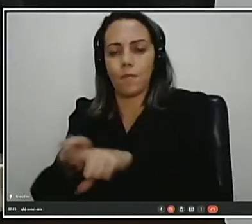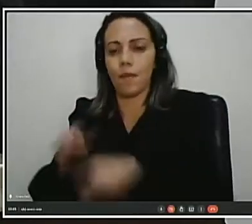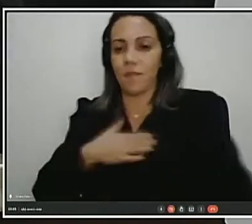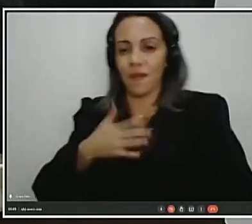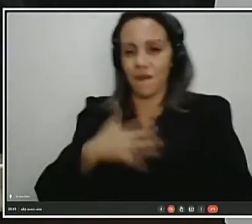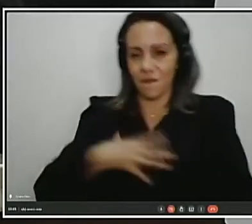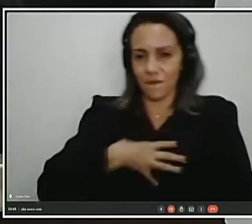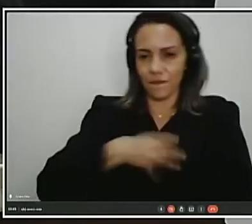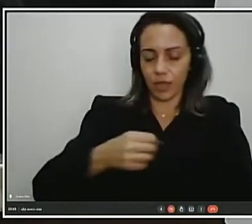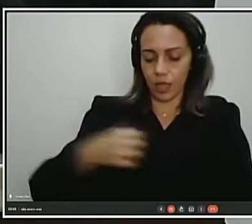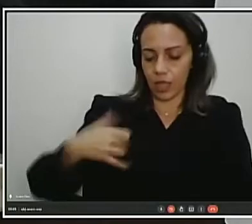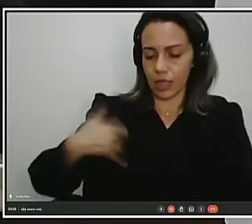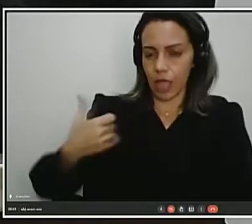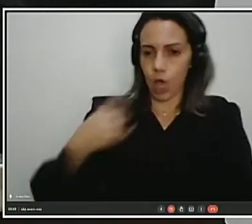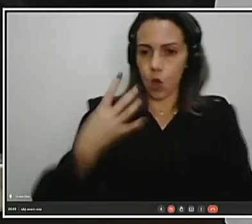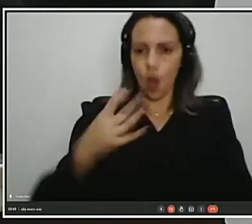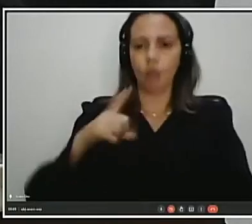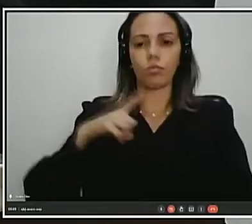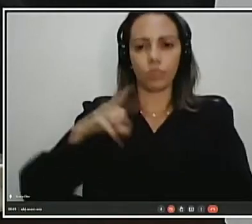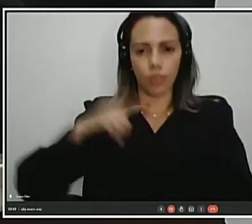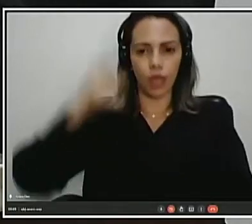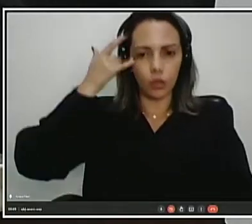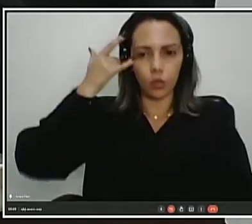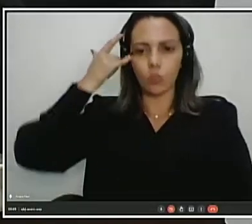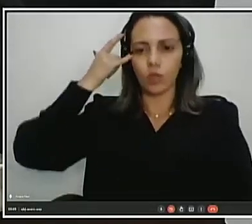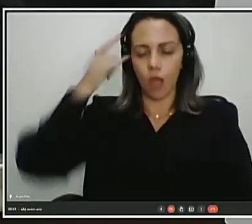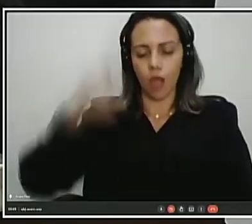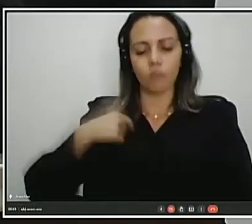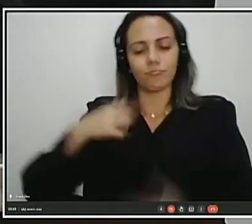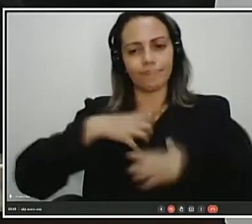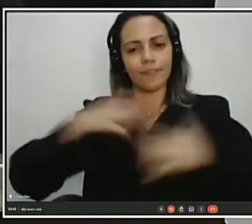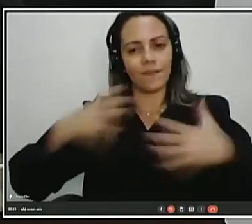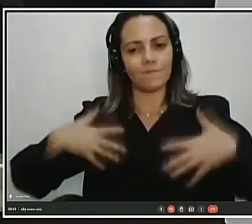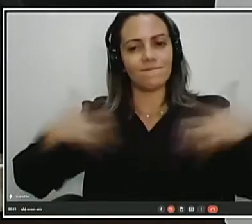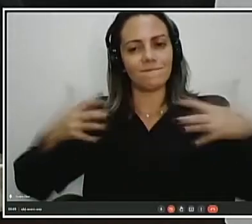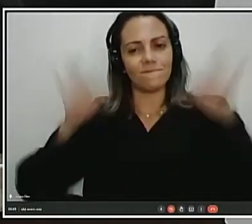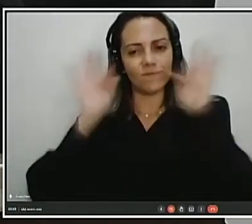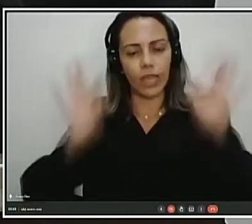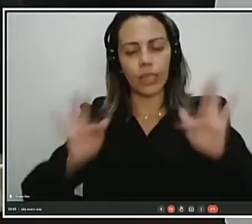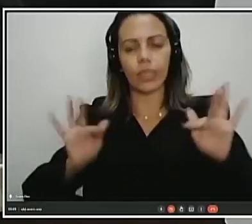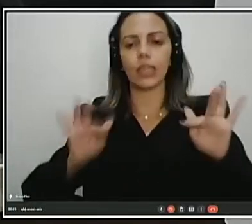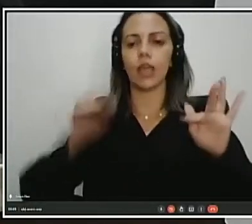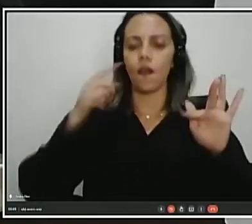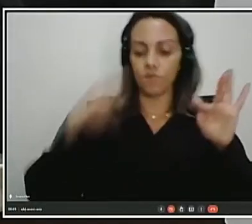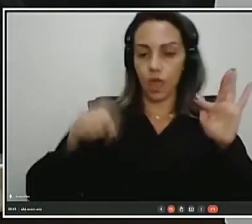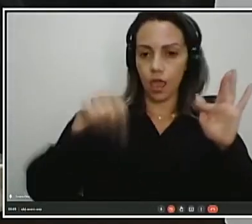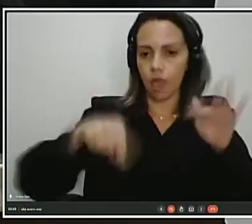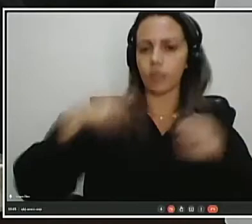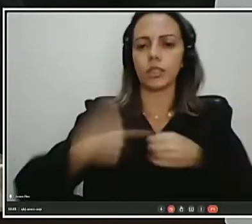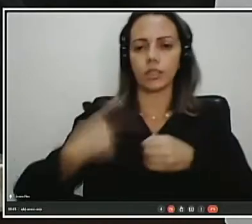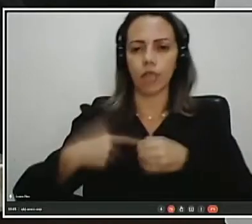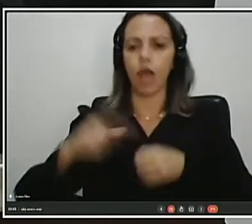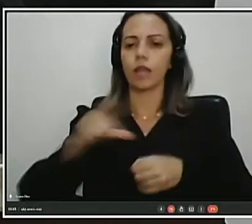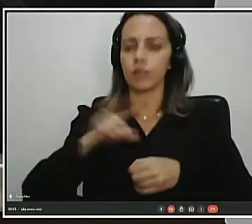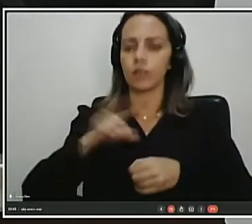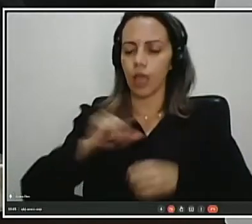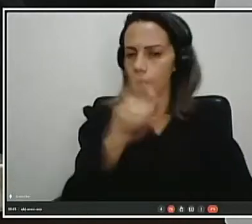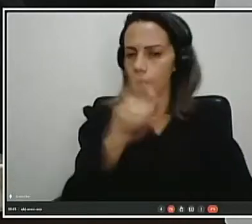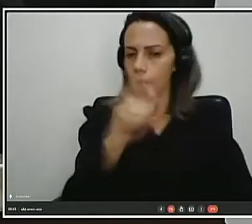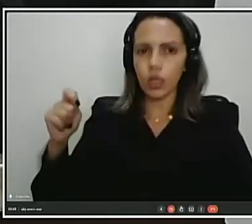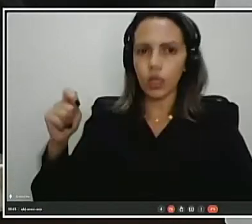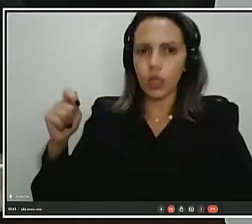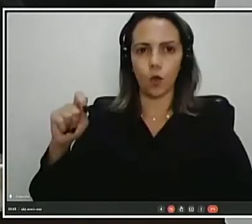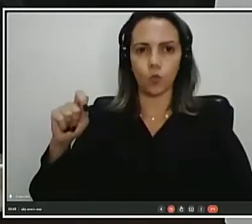Down de 4 anos e meio. Né? Então, eu fico feliz em ver que a União da Vitória hoje tem uma associação